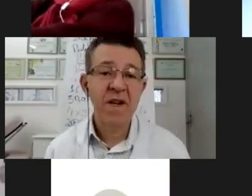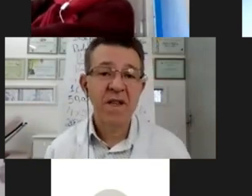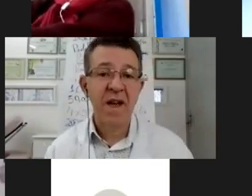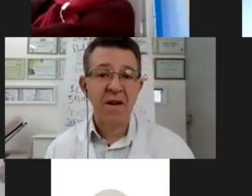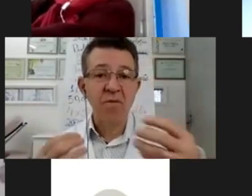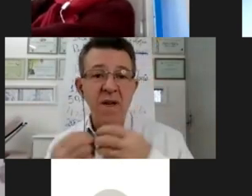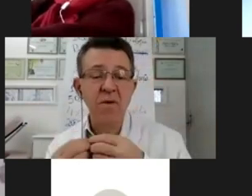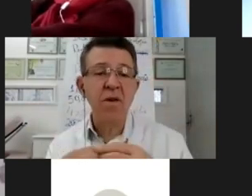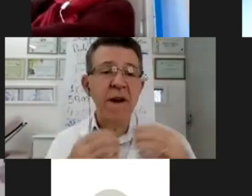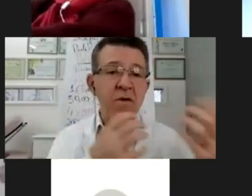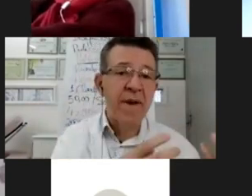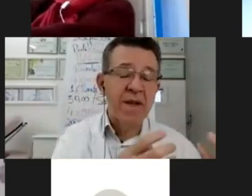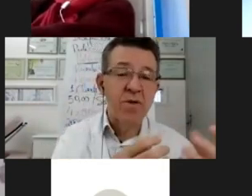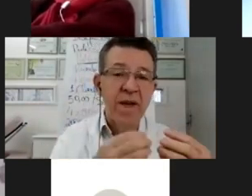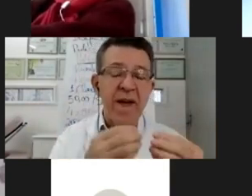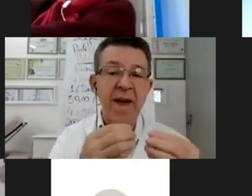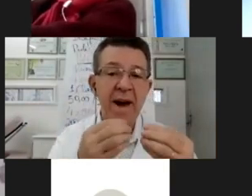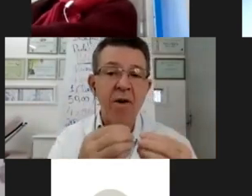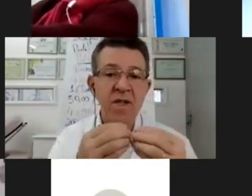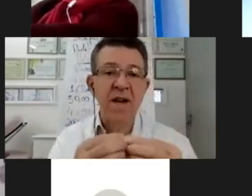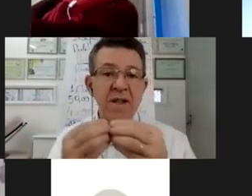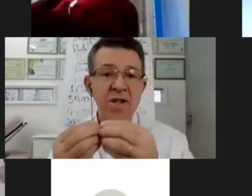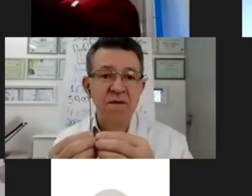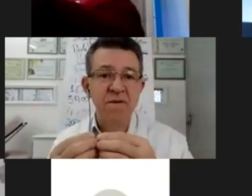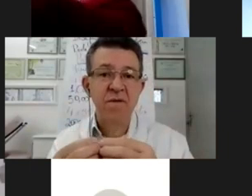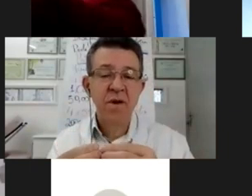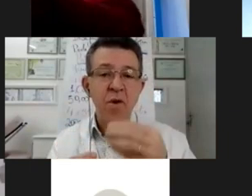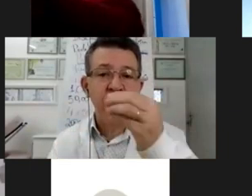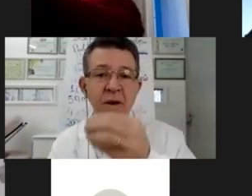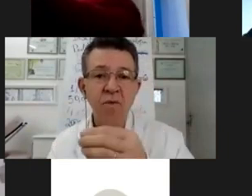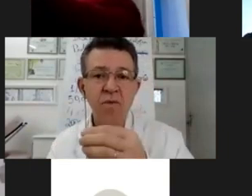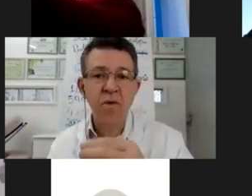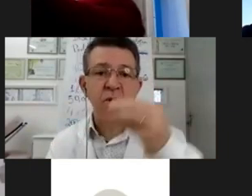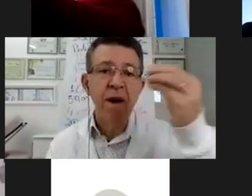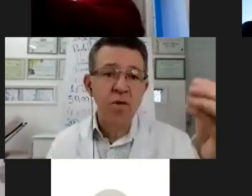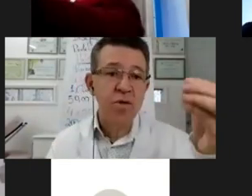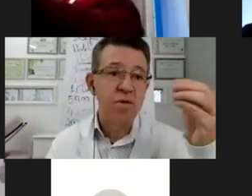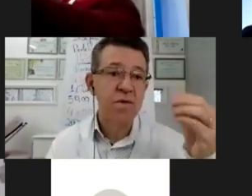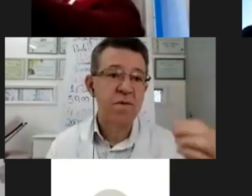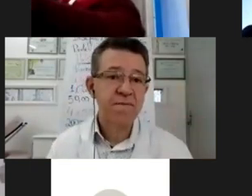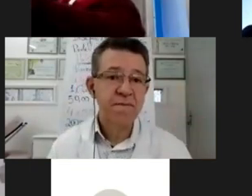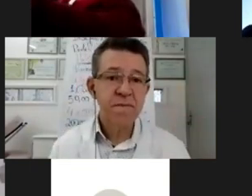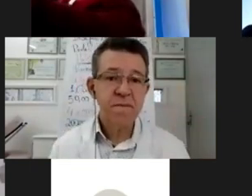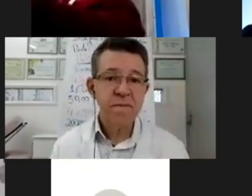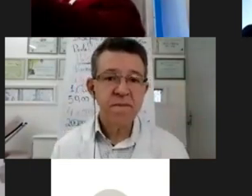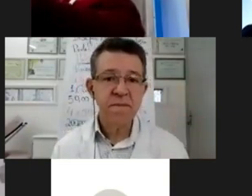Ou vai tratar comigo ou vai com o médico, porque é alternativo. Ou é um ou é outro.